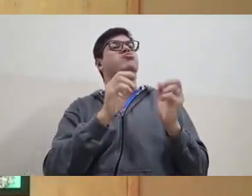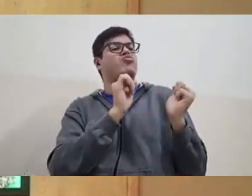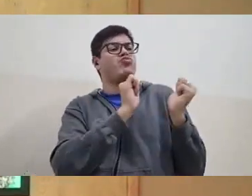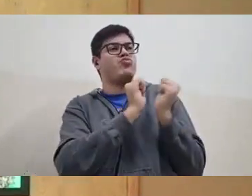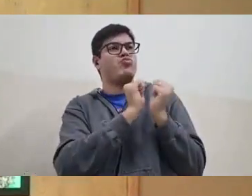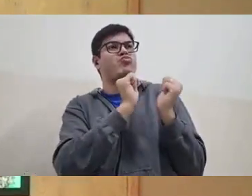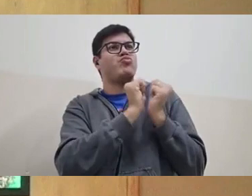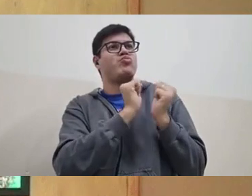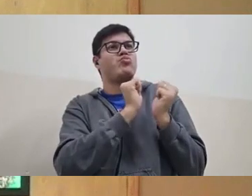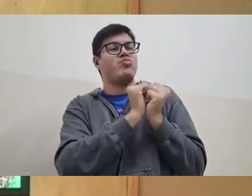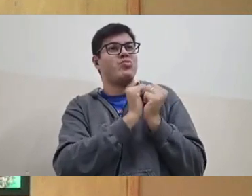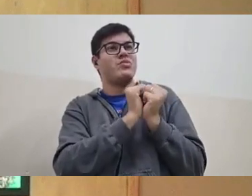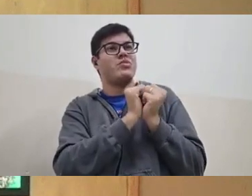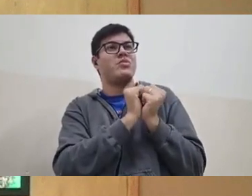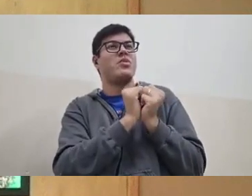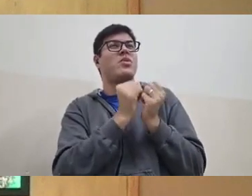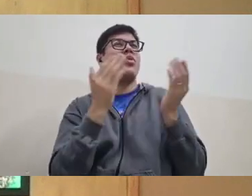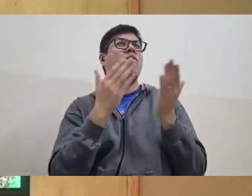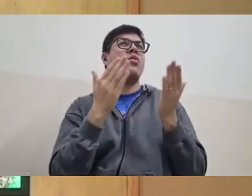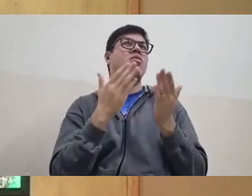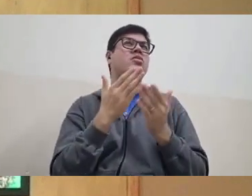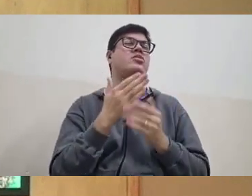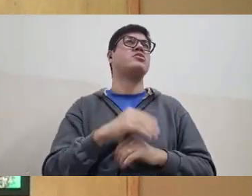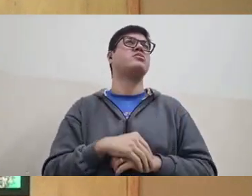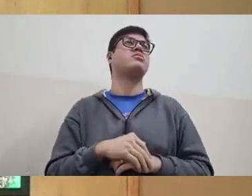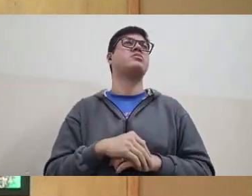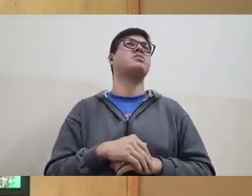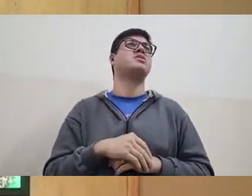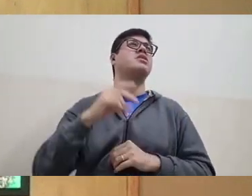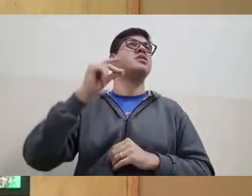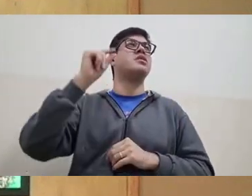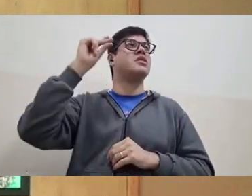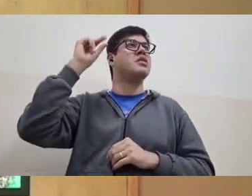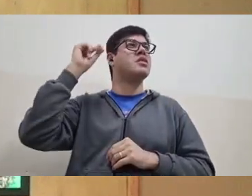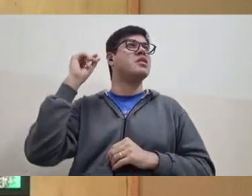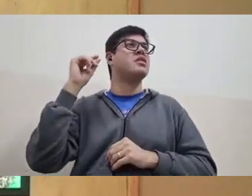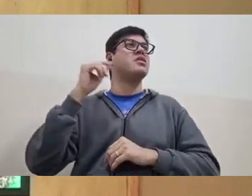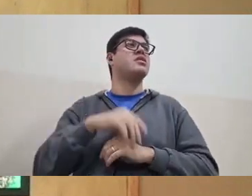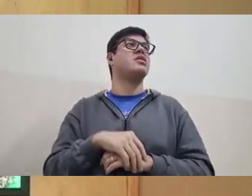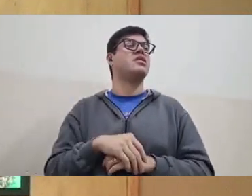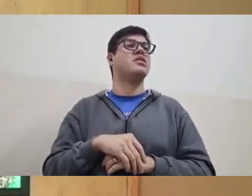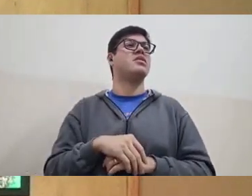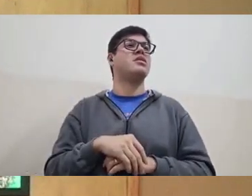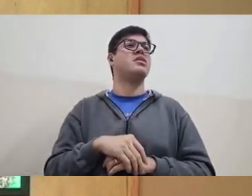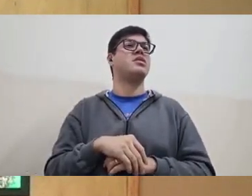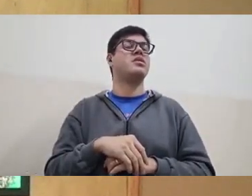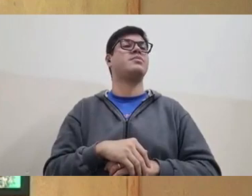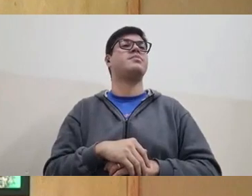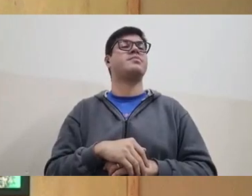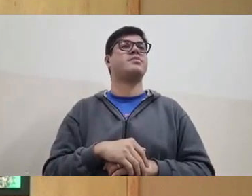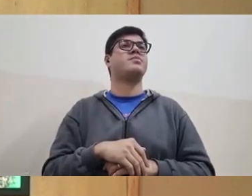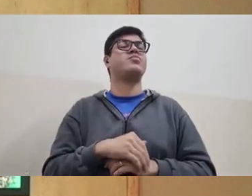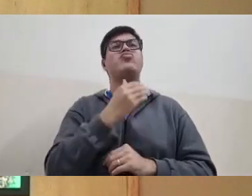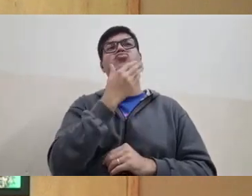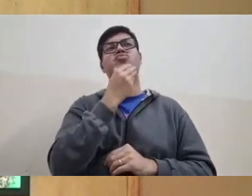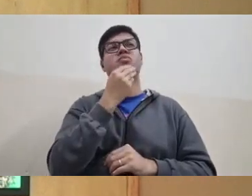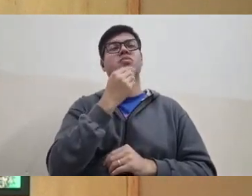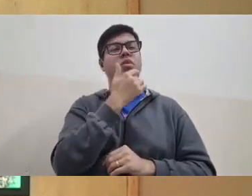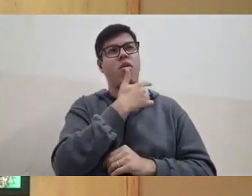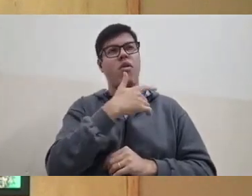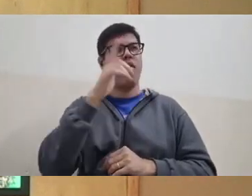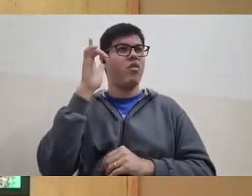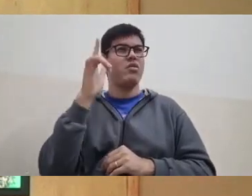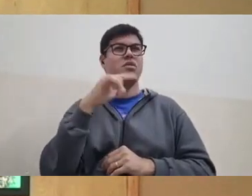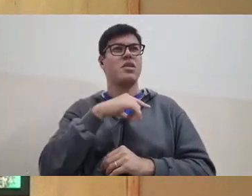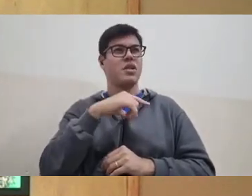comigo hoje no banesco só tem dois banismo antigo só tem eu e a Vera Tem bastante